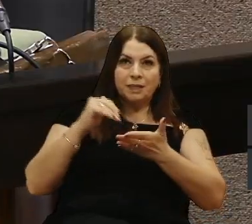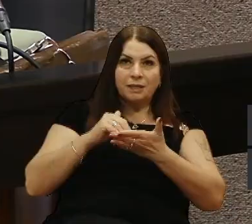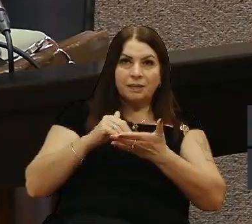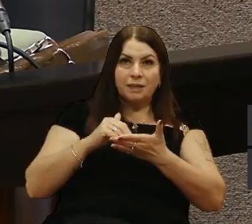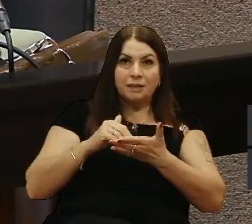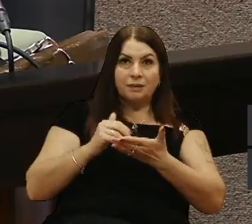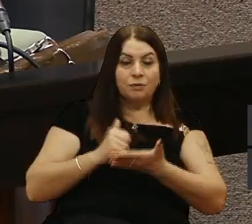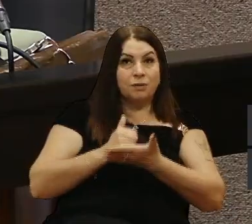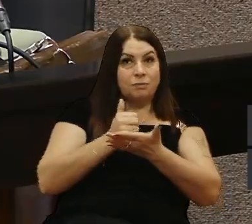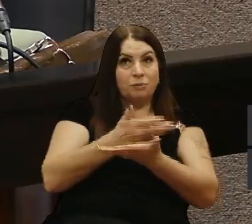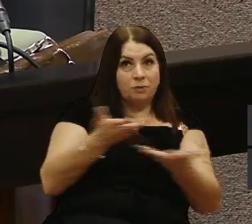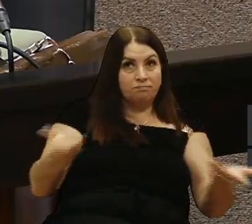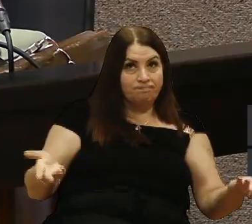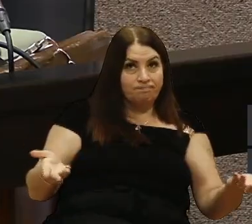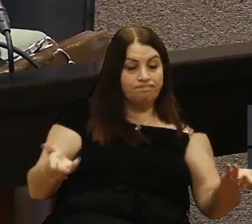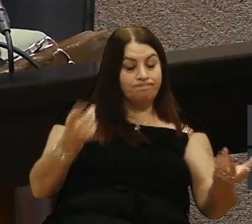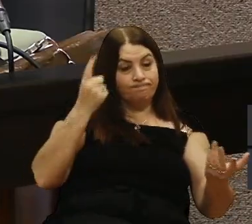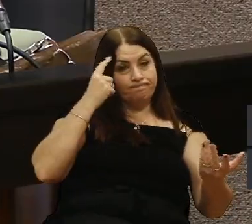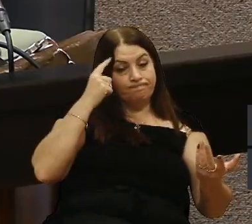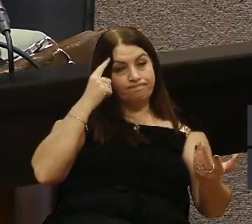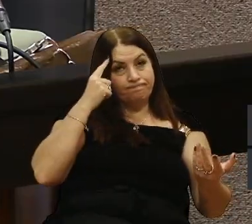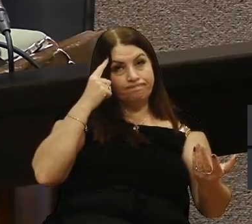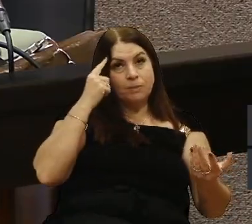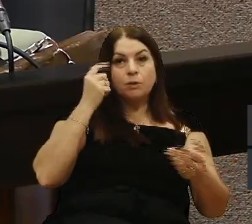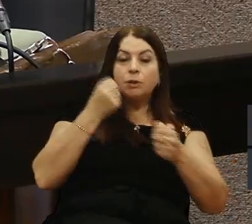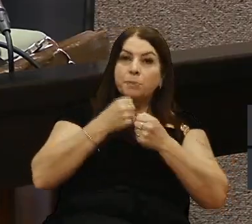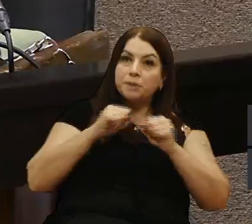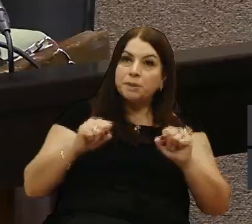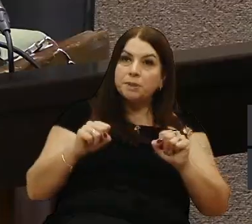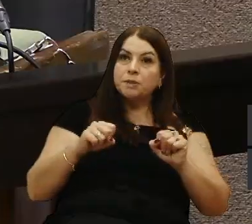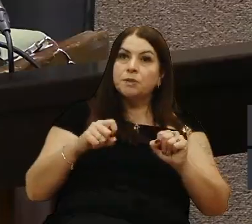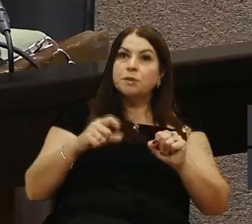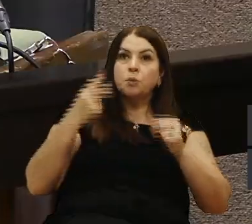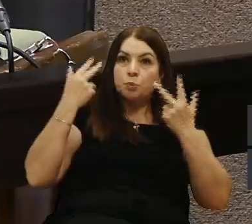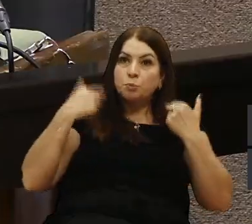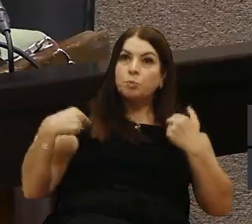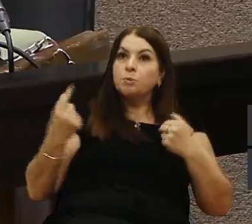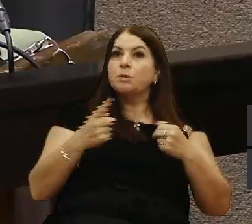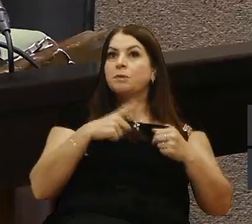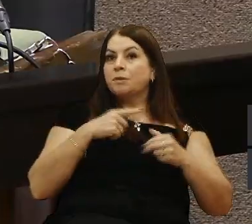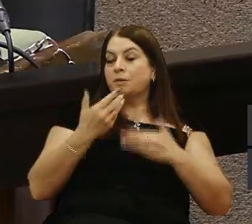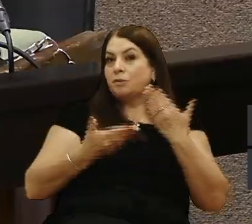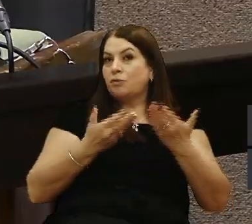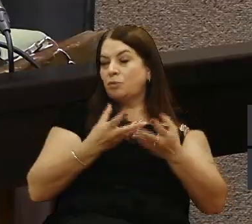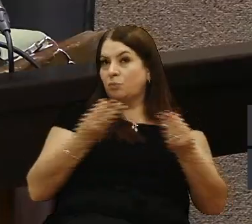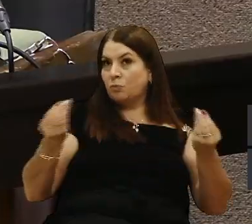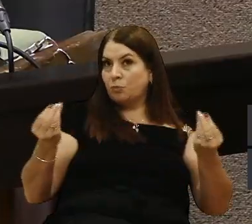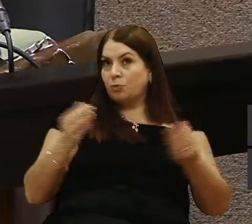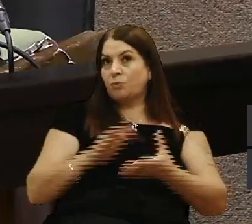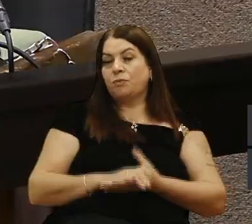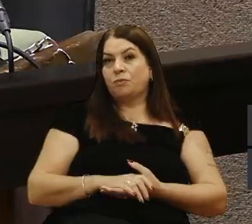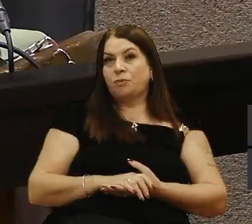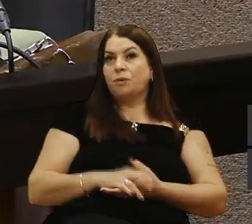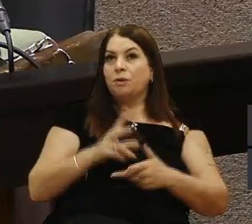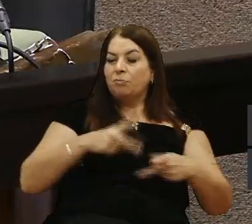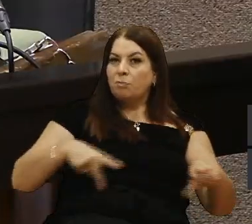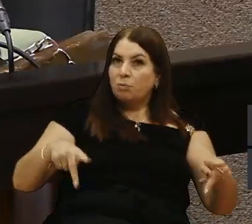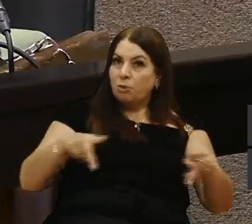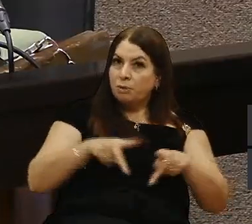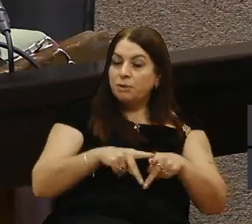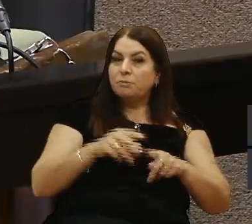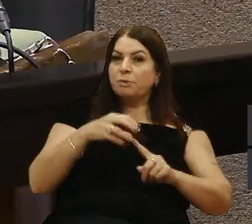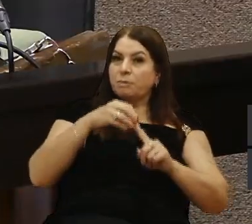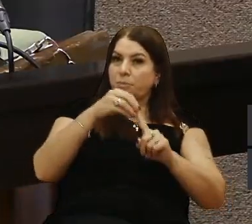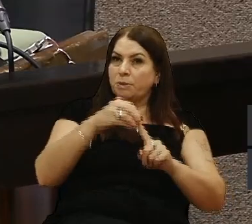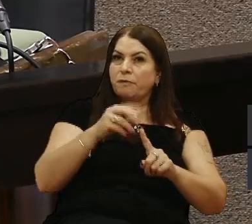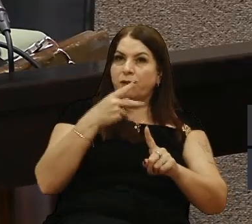adjunto? Né? Então, a gente tem que pensar. E é uma secretaria que normalmente tem atendido muito a população,